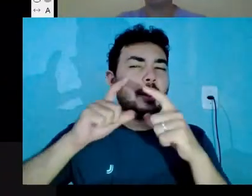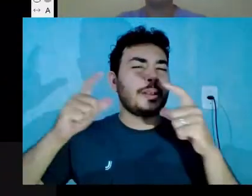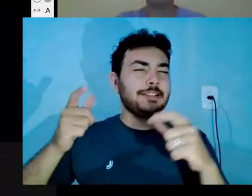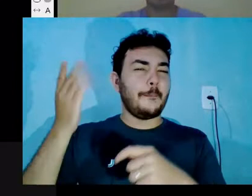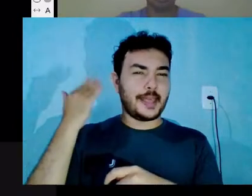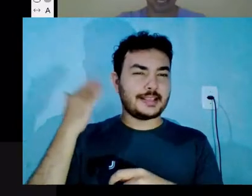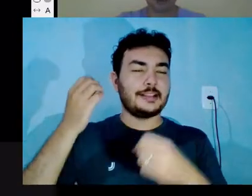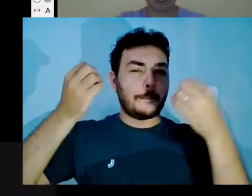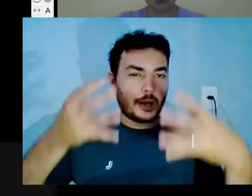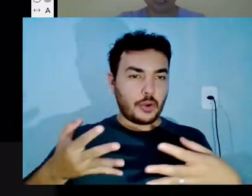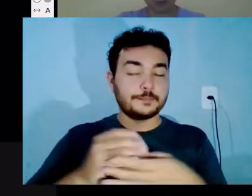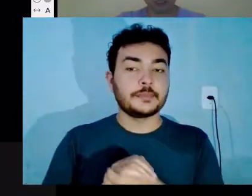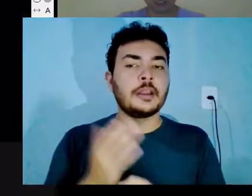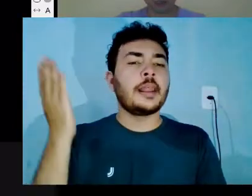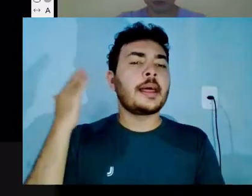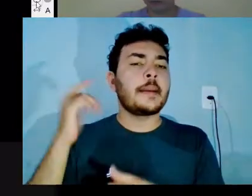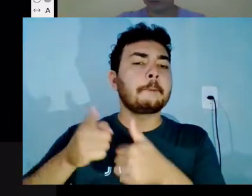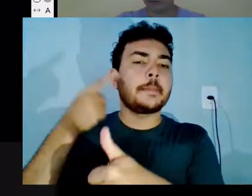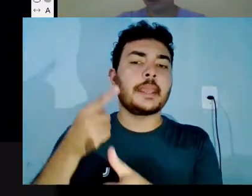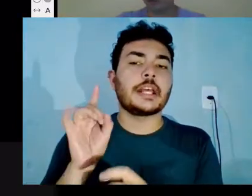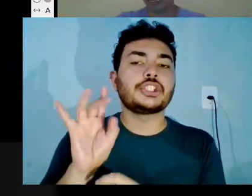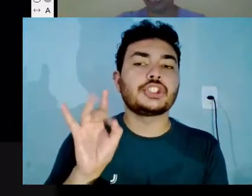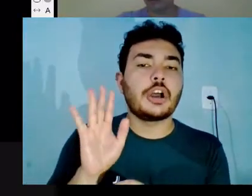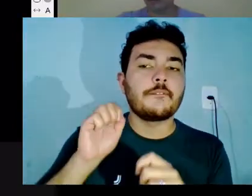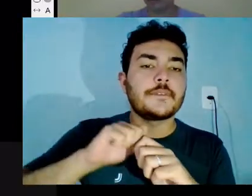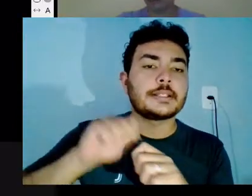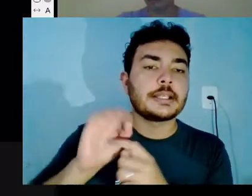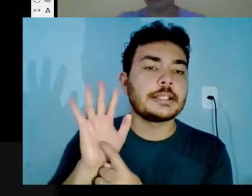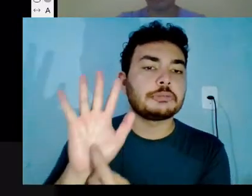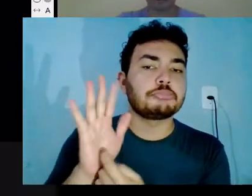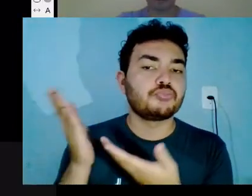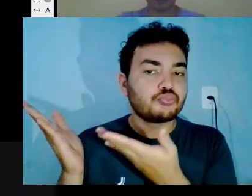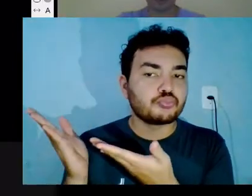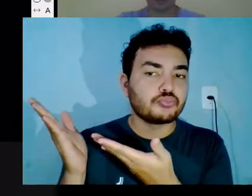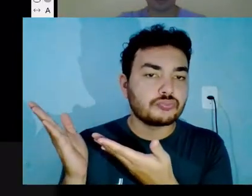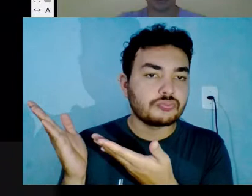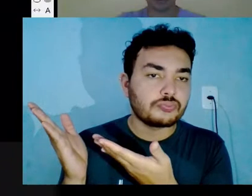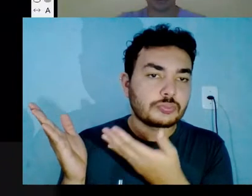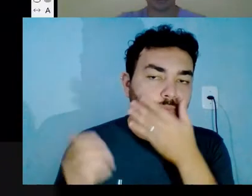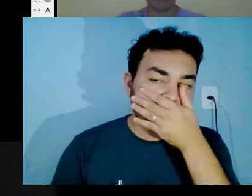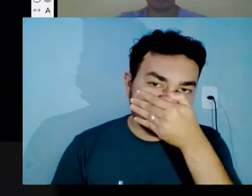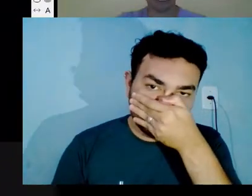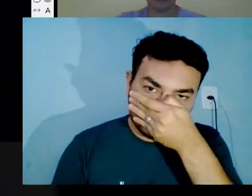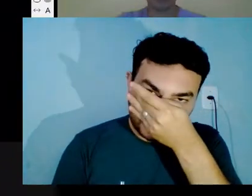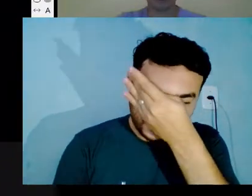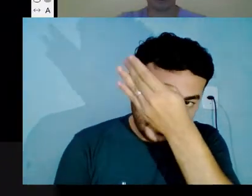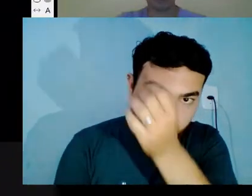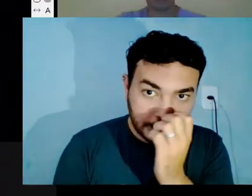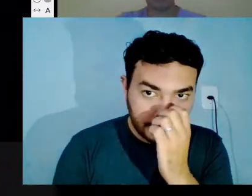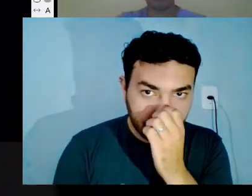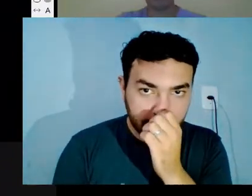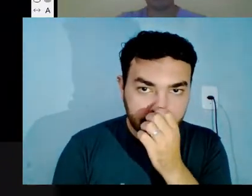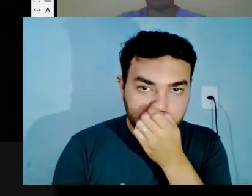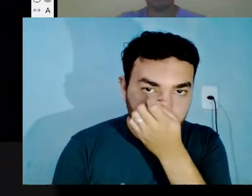Na equação inicial, eles só fizeram isso aqui, ó. Vou apagar aqui, vai ficar melhor de vocês verem e lembrarem o que aconteceu. Vamos tirar essa parte